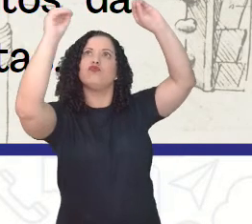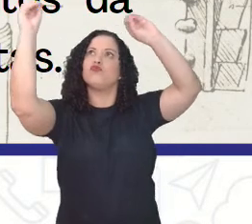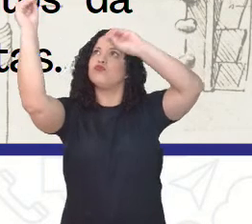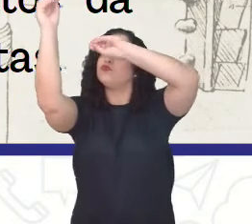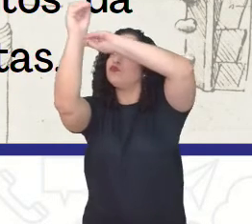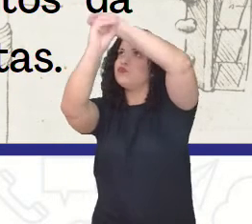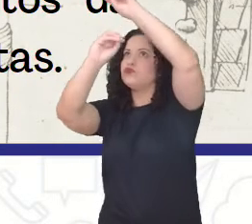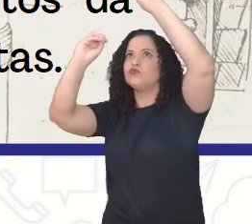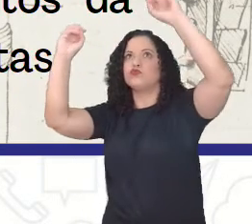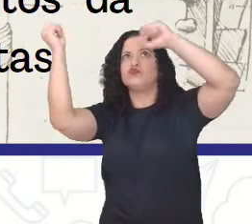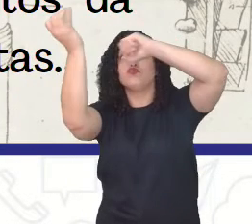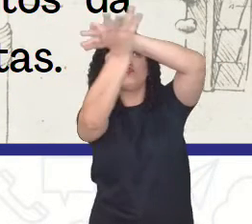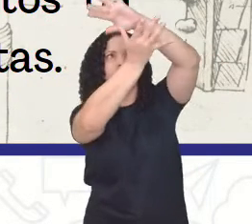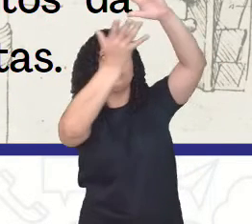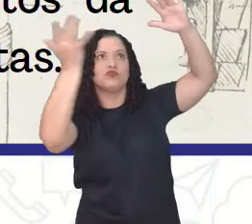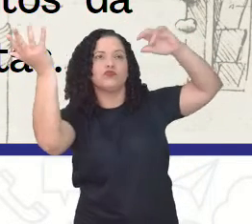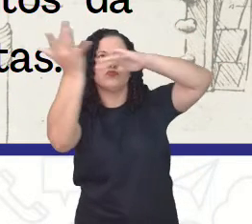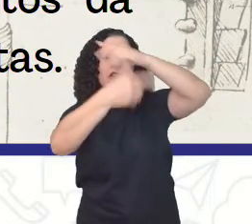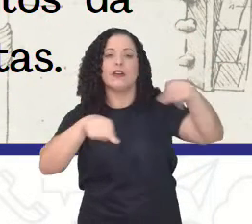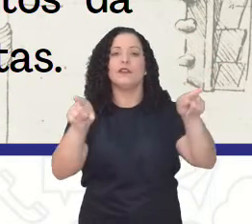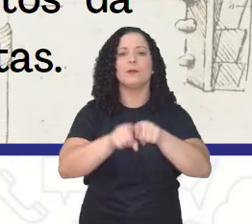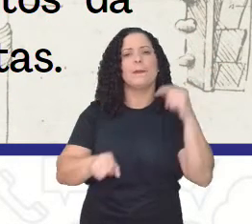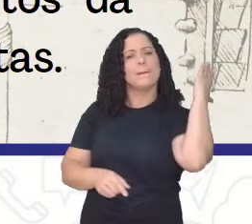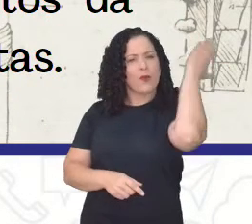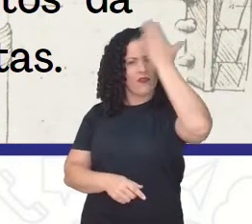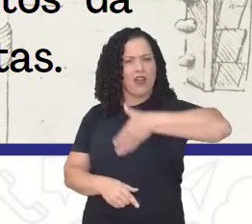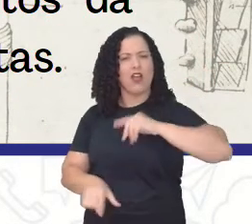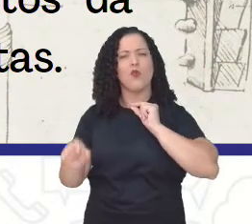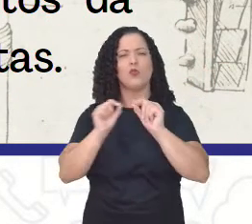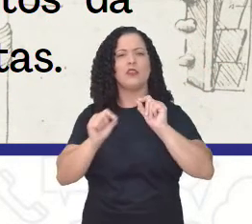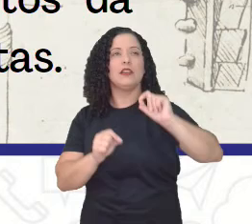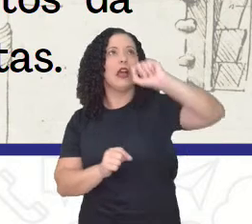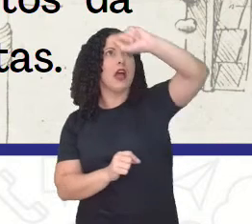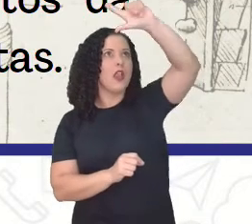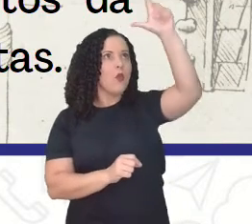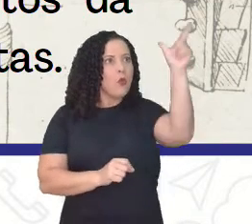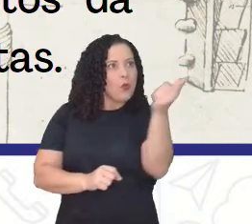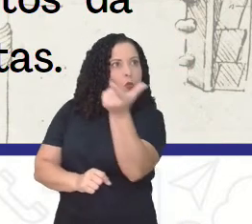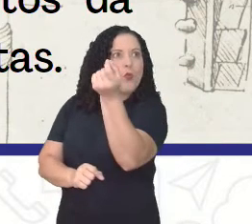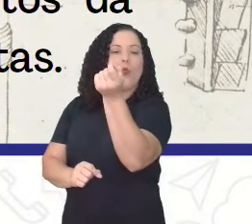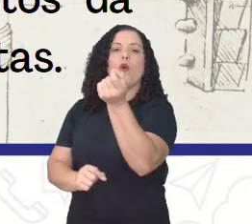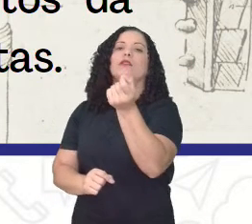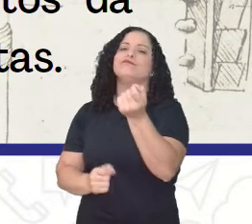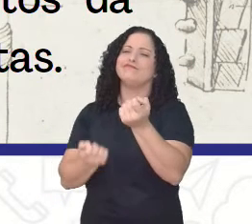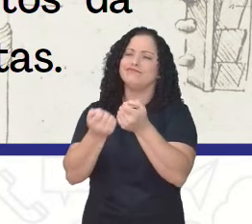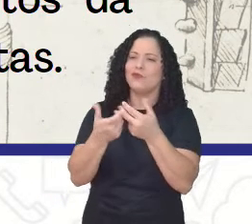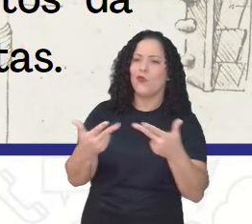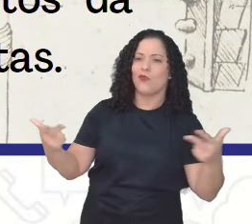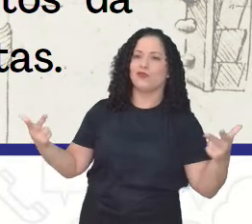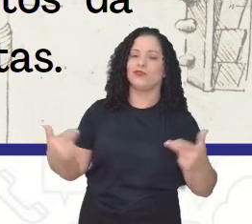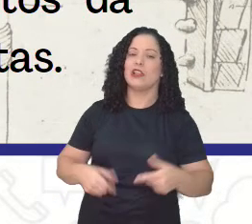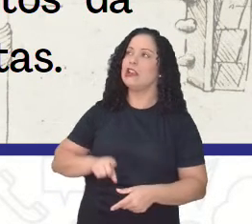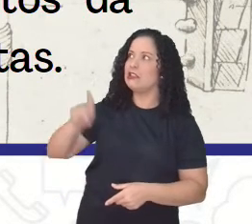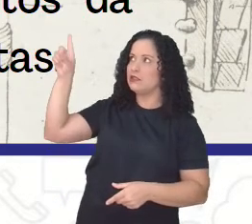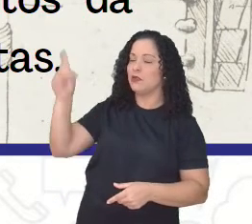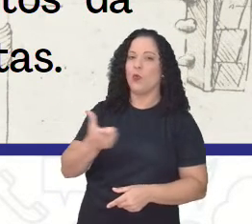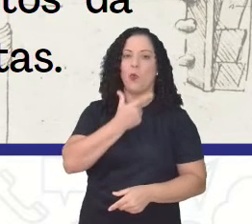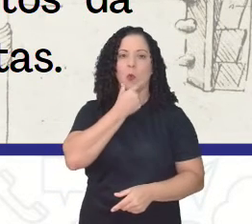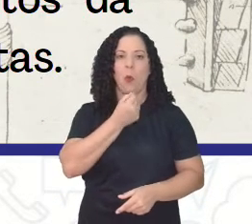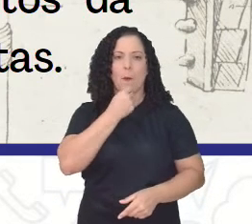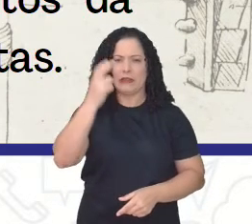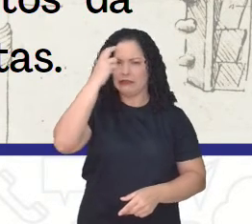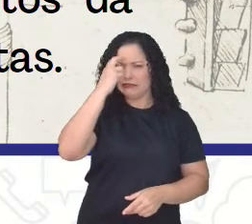Terra, da Lua e dos planetas. Então Copérnico foi o cara, Grande mestre. um grande mestre, né?